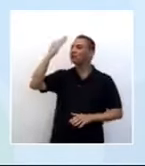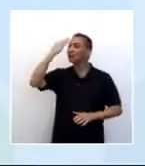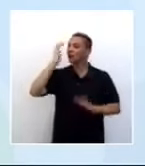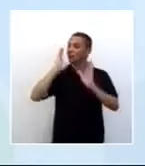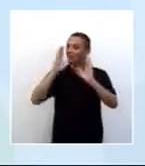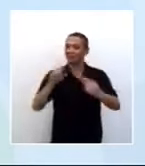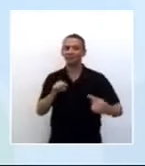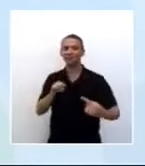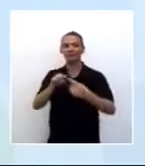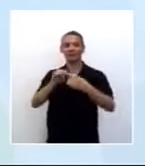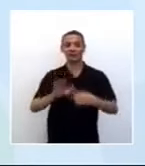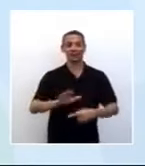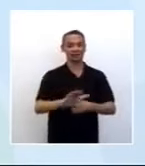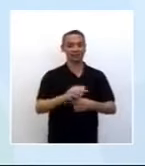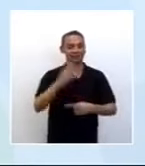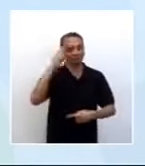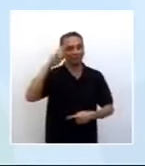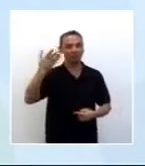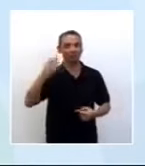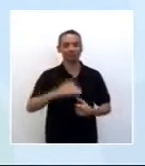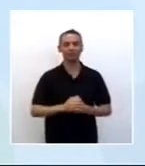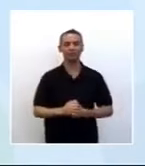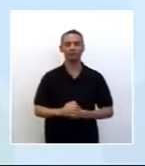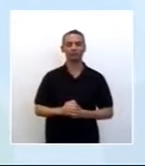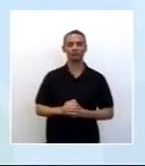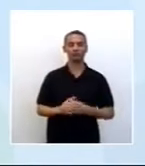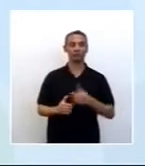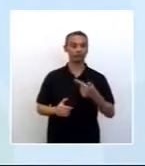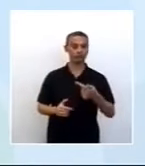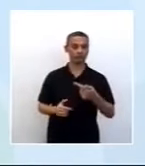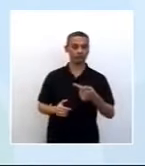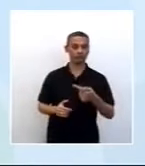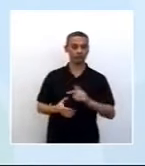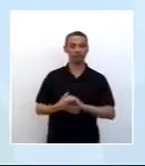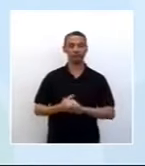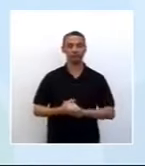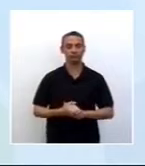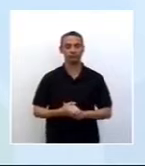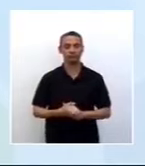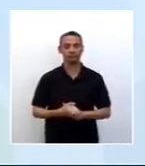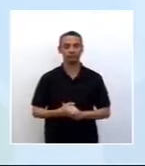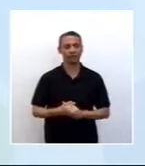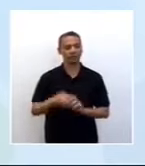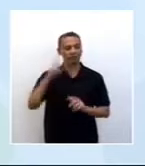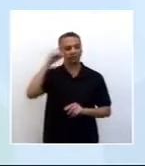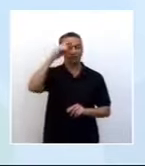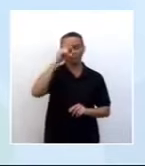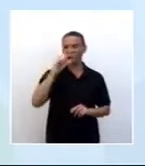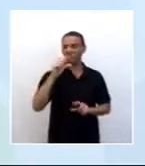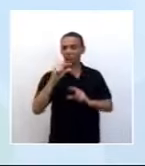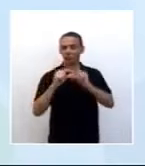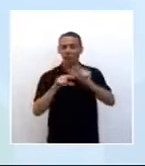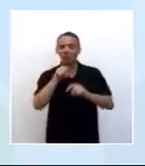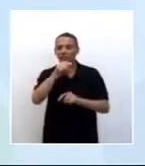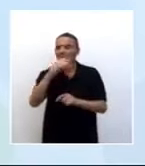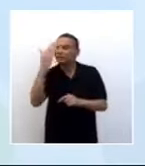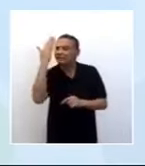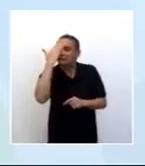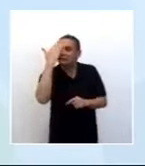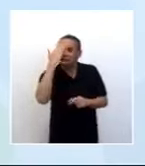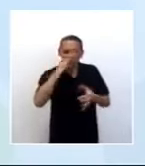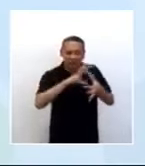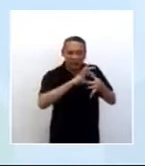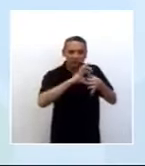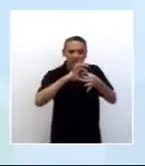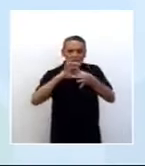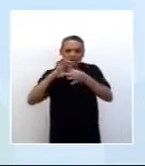sabem ele vai ajudar né Banking insurance essa talvez seja parte um pouco mais difícil que você tem que entender nas Entrelinhas